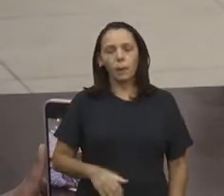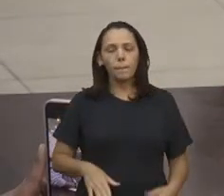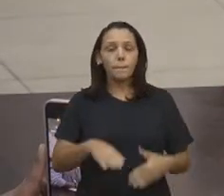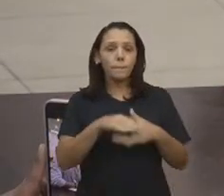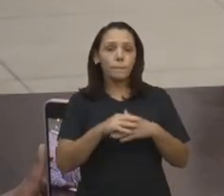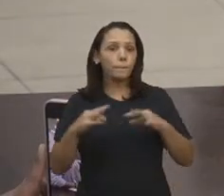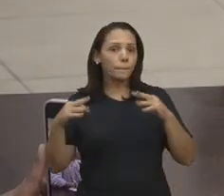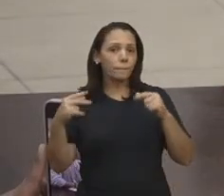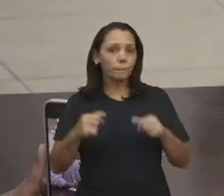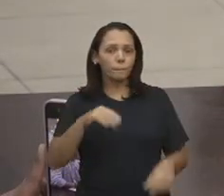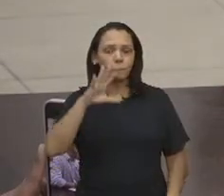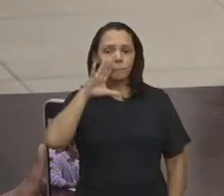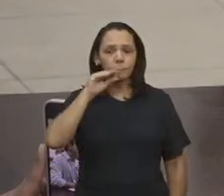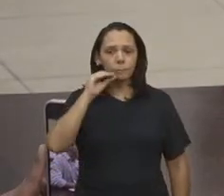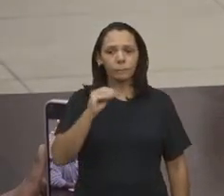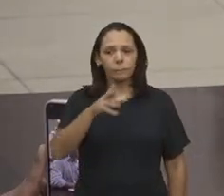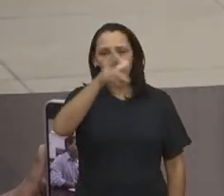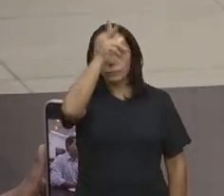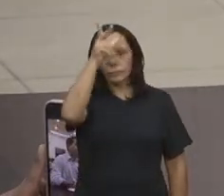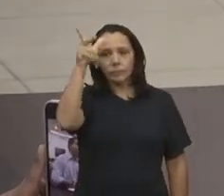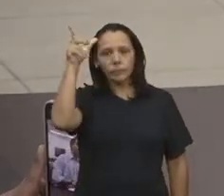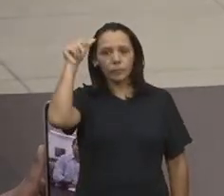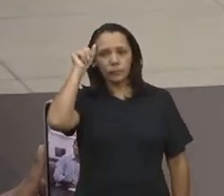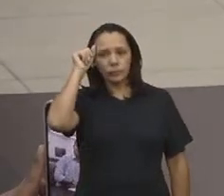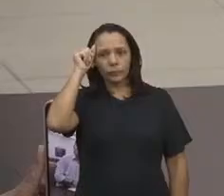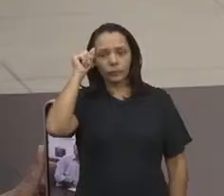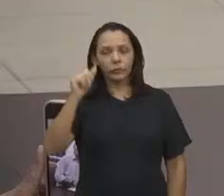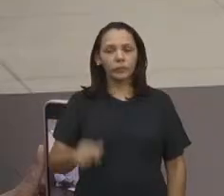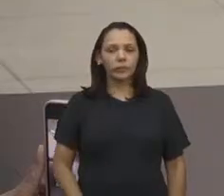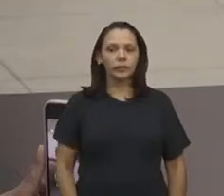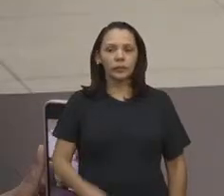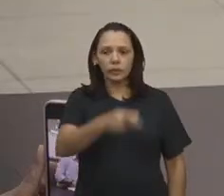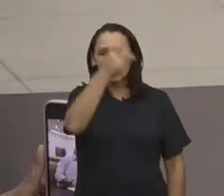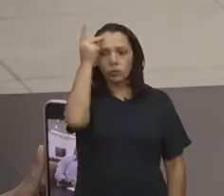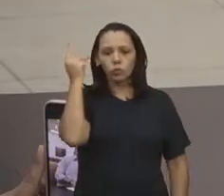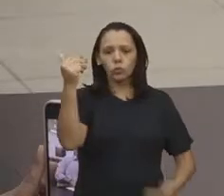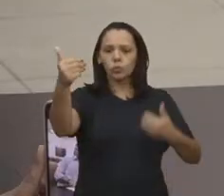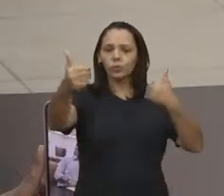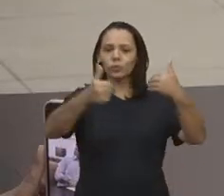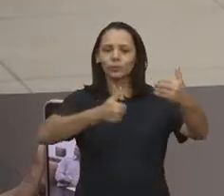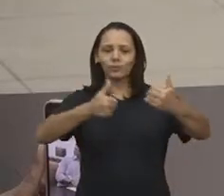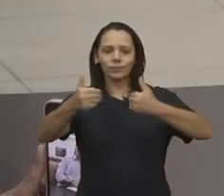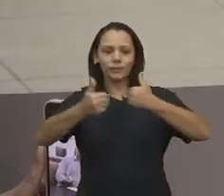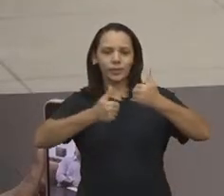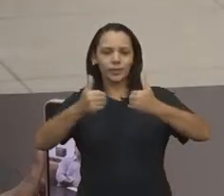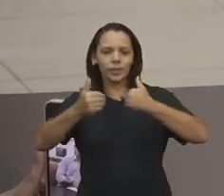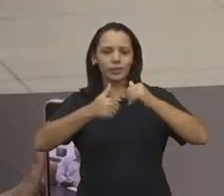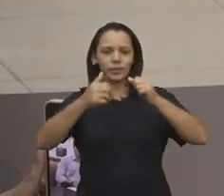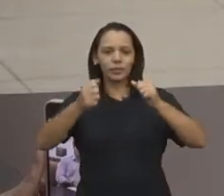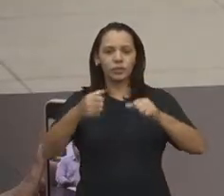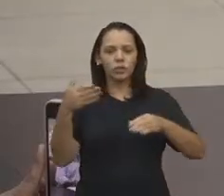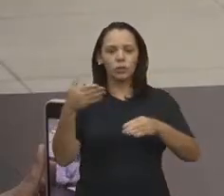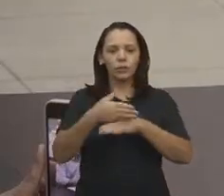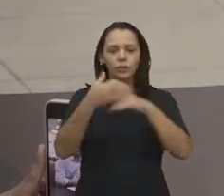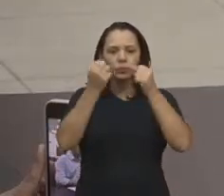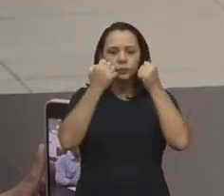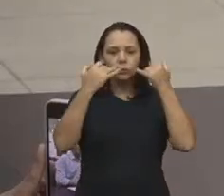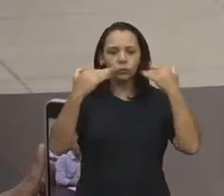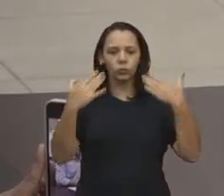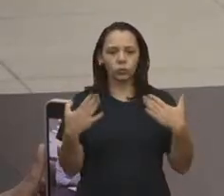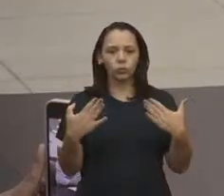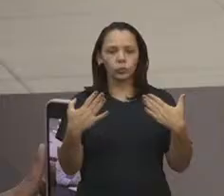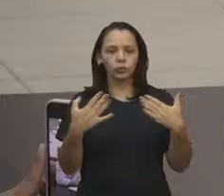todos os funcionários da Prefeitura e as pessoas que hoje vieram aqui prestigiar essa audiência pública que